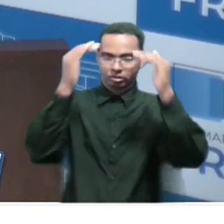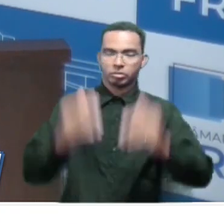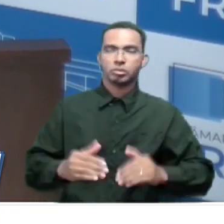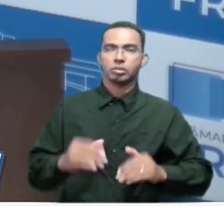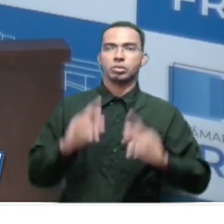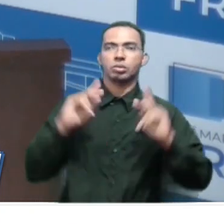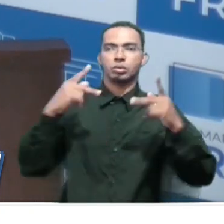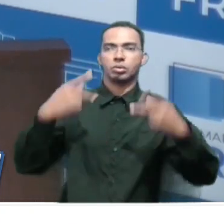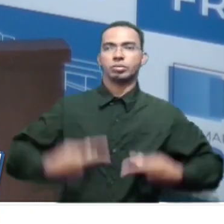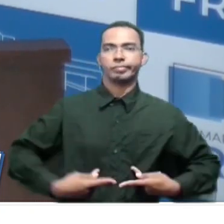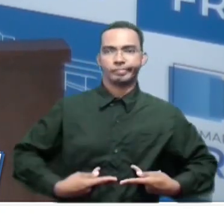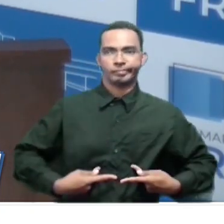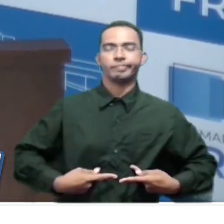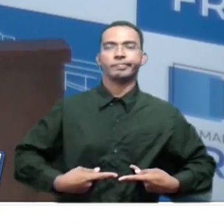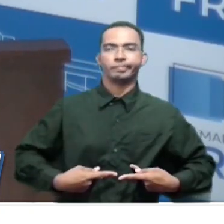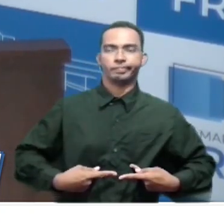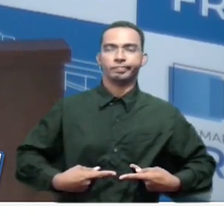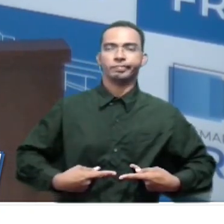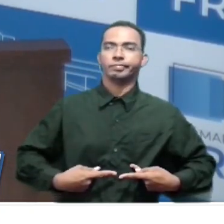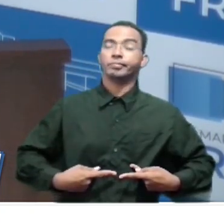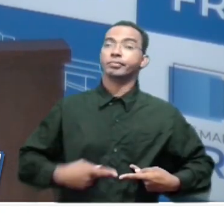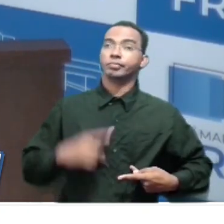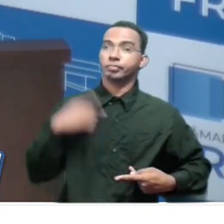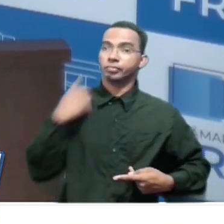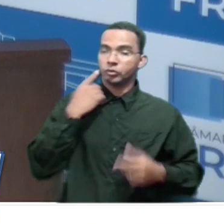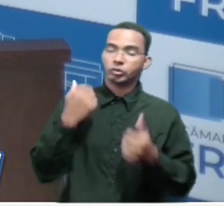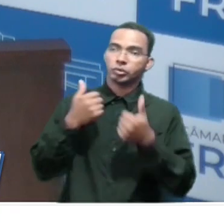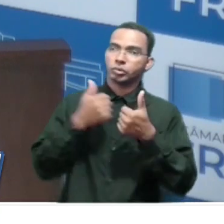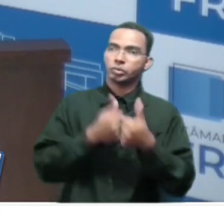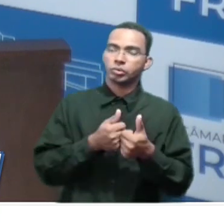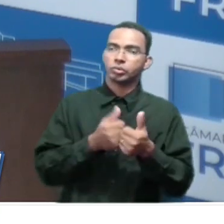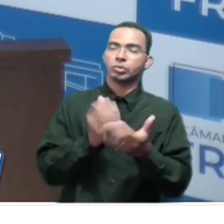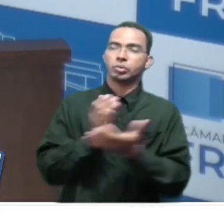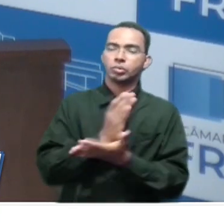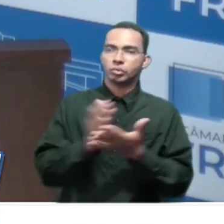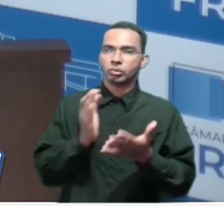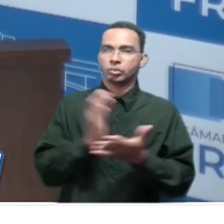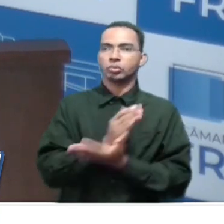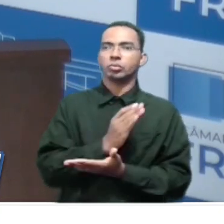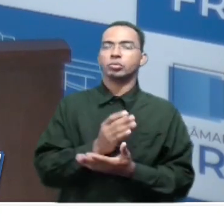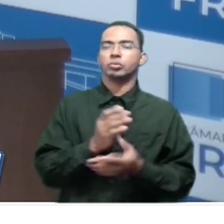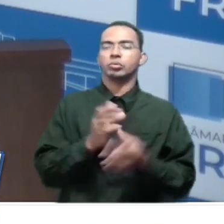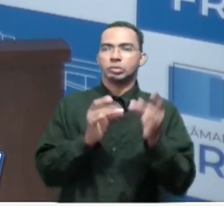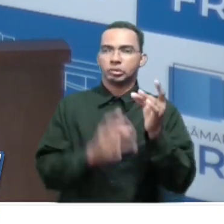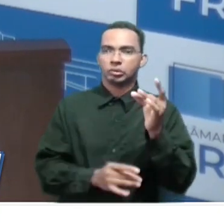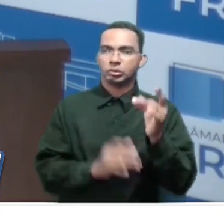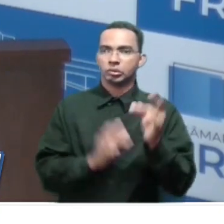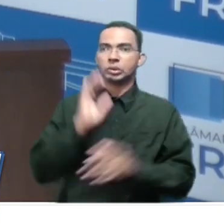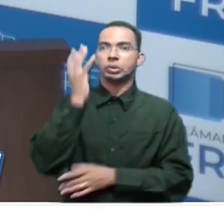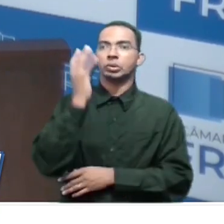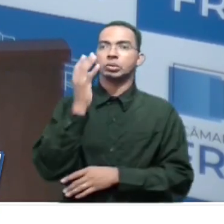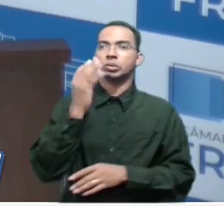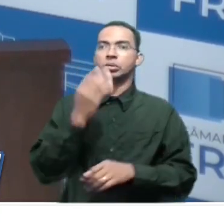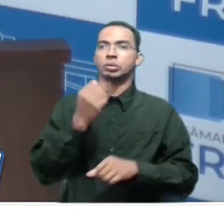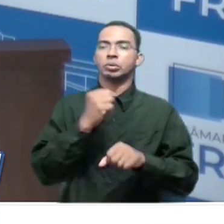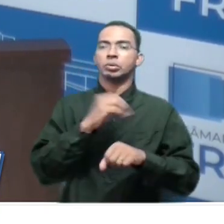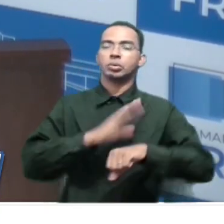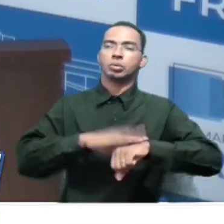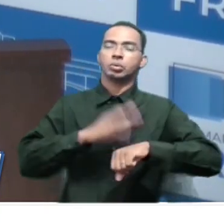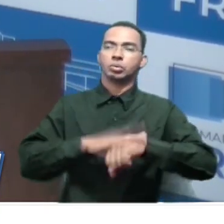humana. Estaremos acompanhando as medidas, as apurações a serem tomadas por parte das